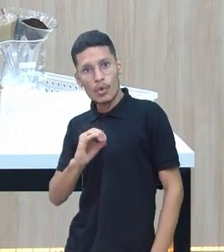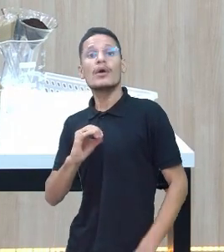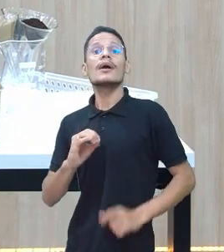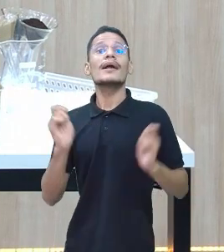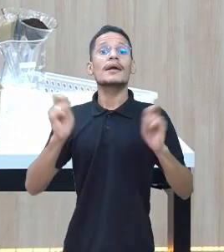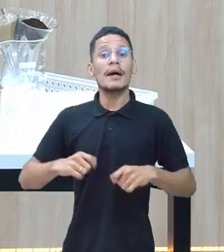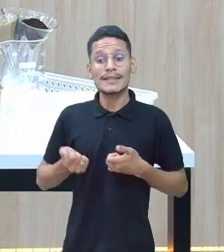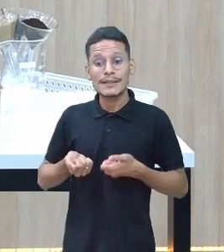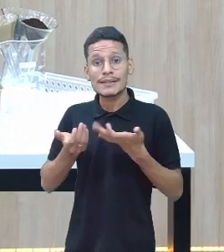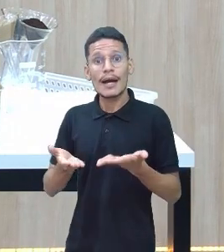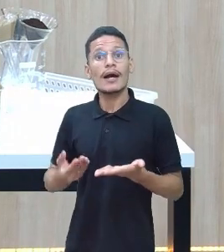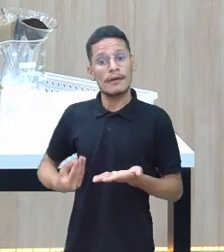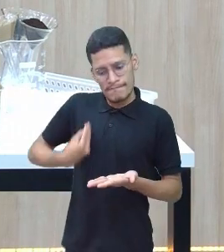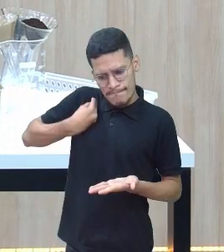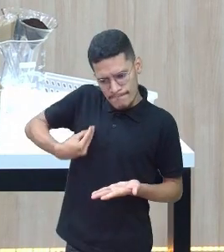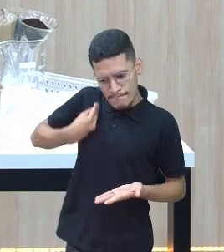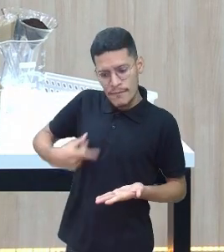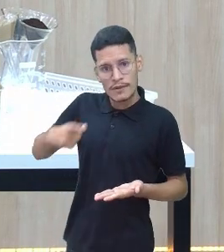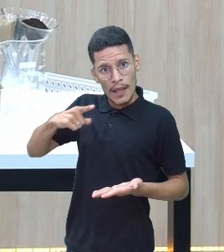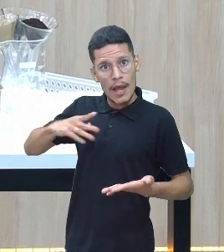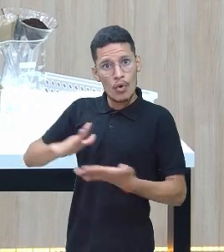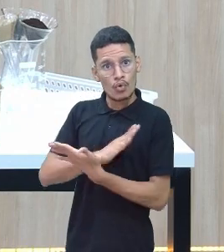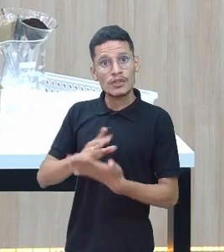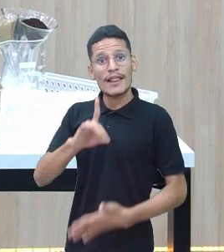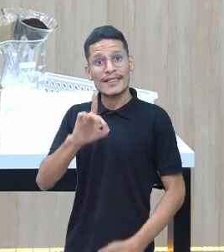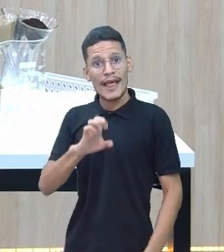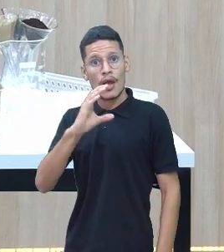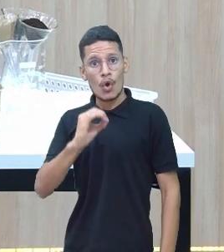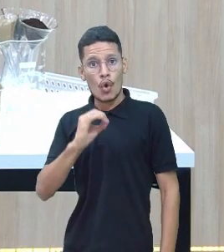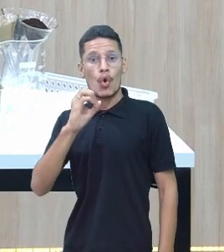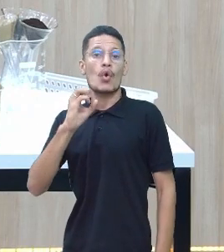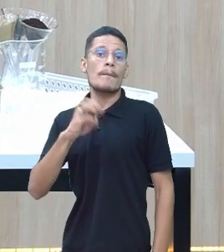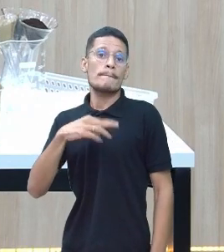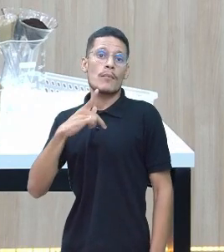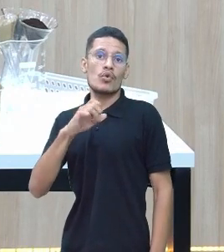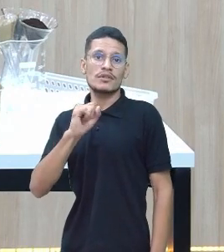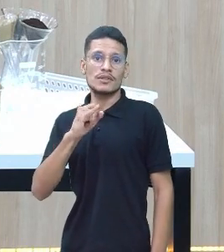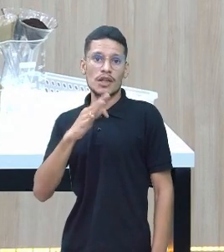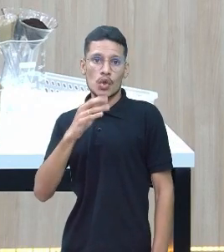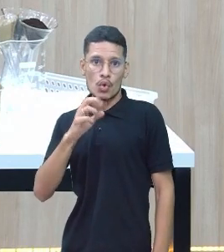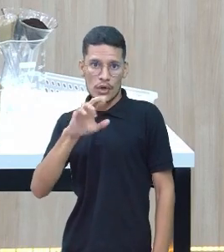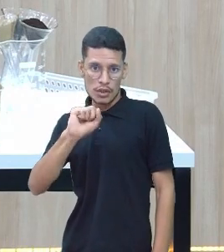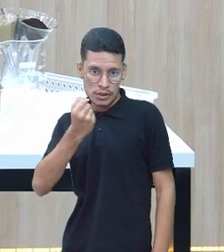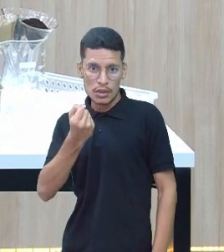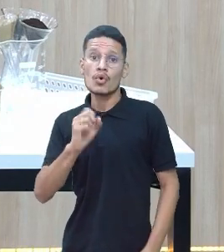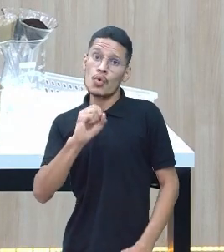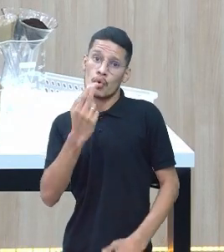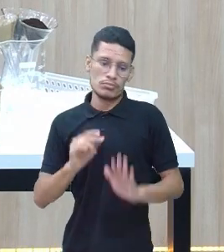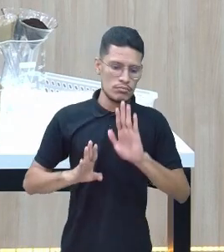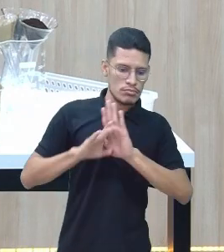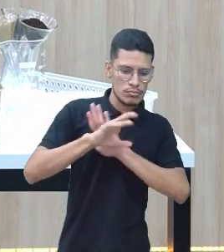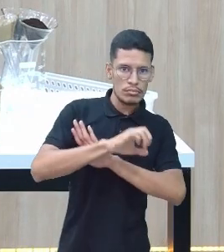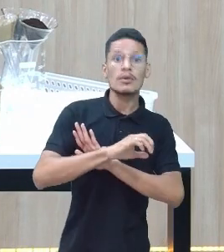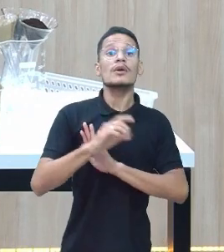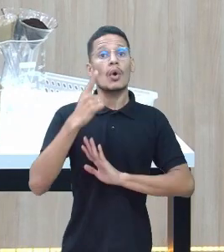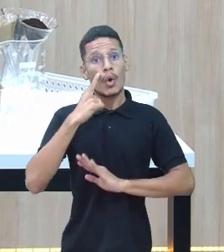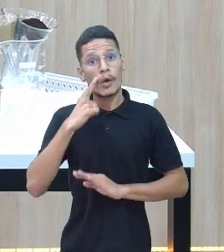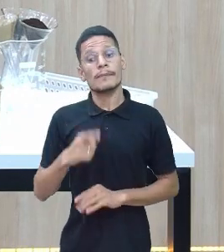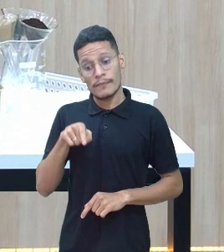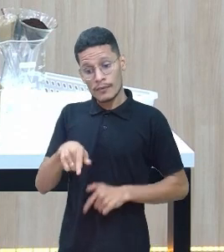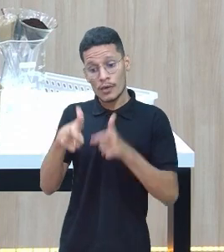a presença de decompositores, bactérias e fungos. E aí, esse solo também tem uma